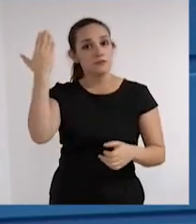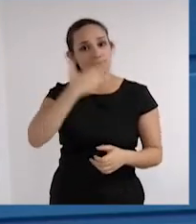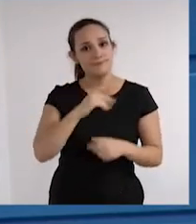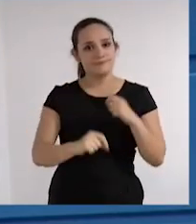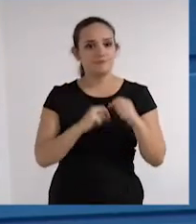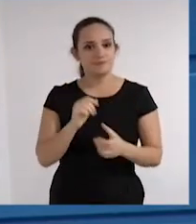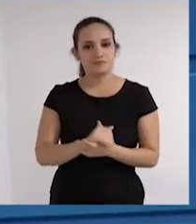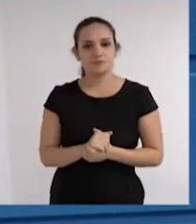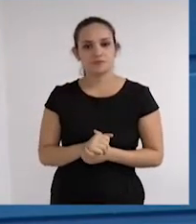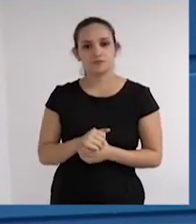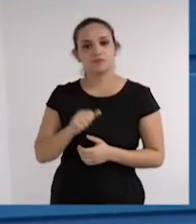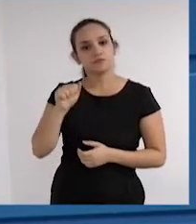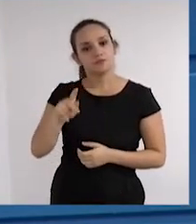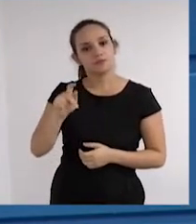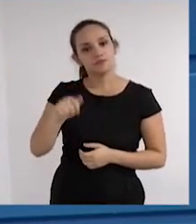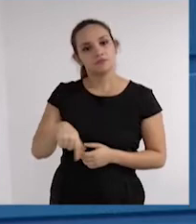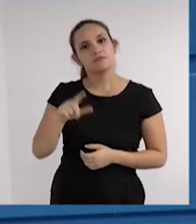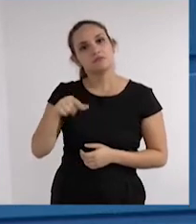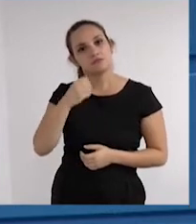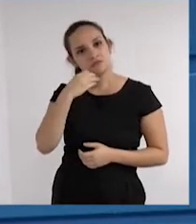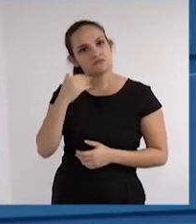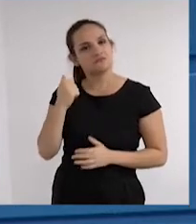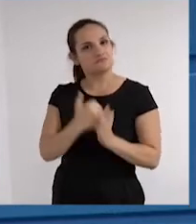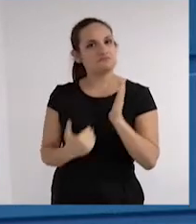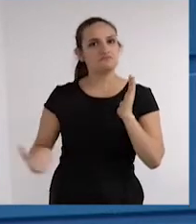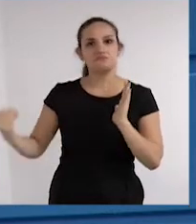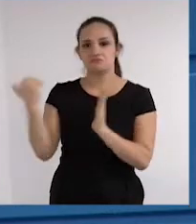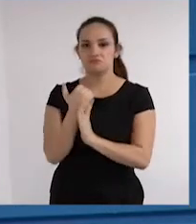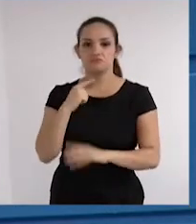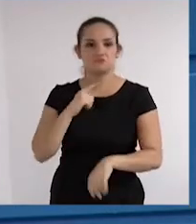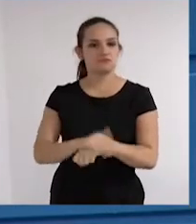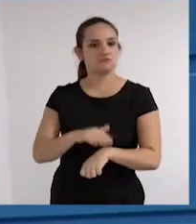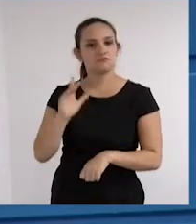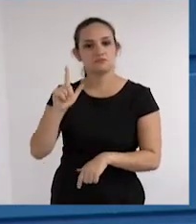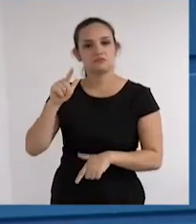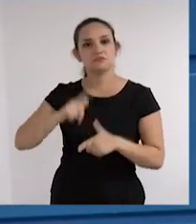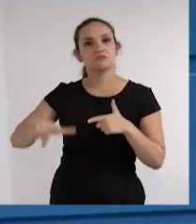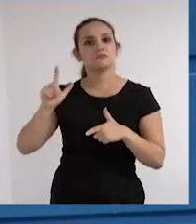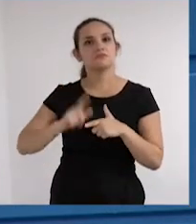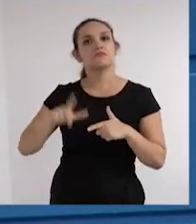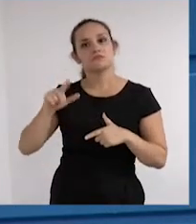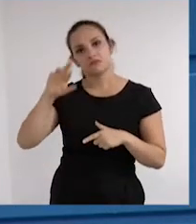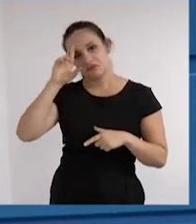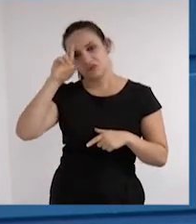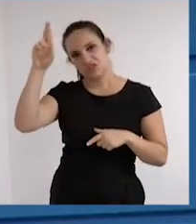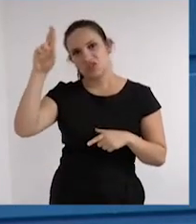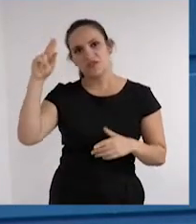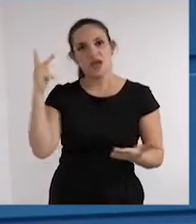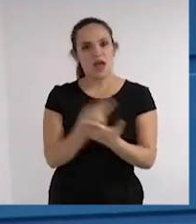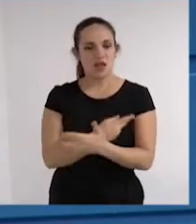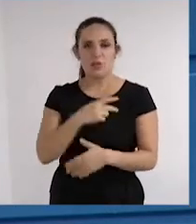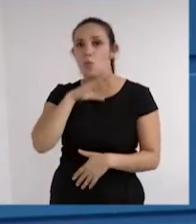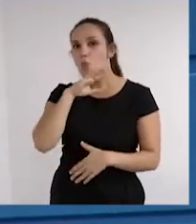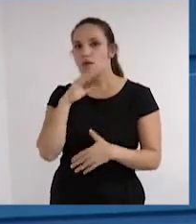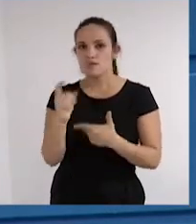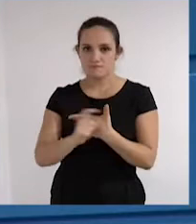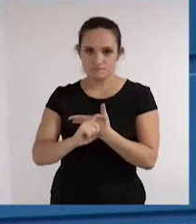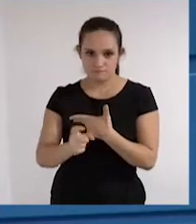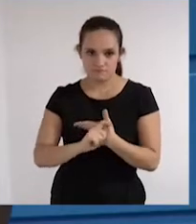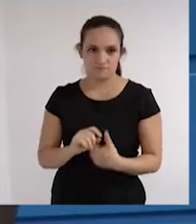a Previdência do Estado, pelo contrário, ela é superavitária. O problema é a má gestão. E agora ficou pior